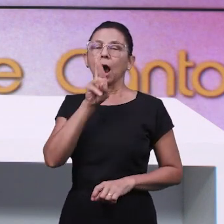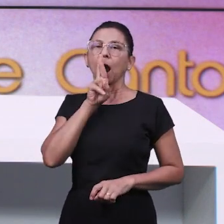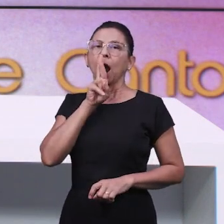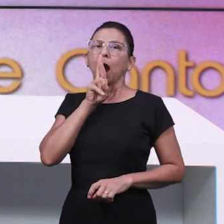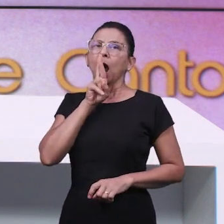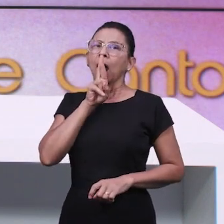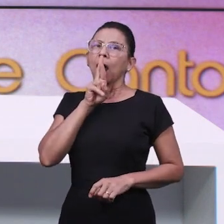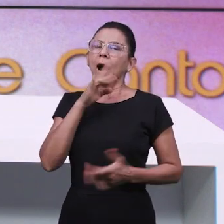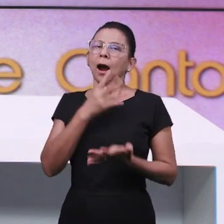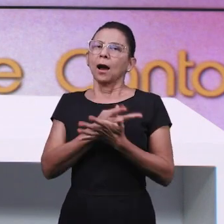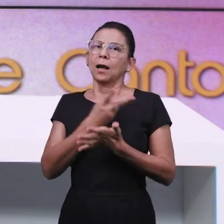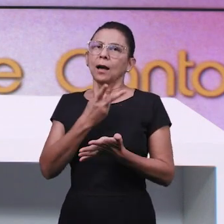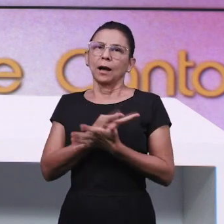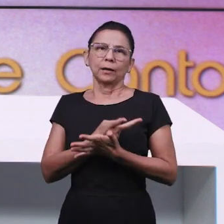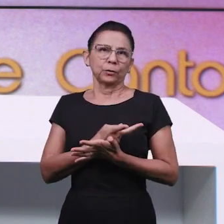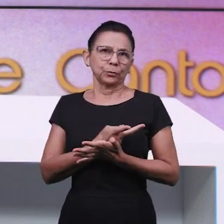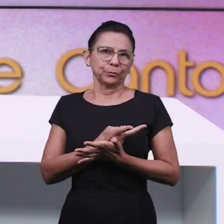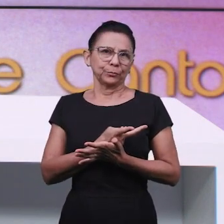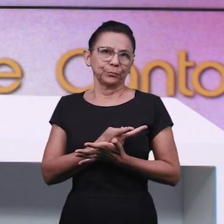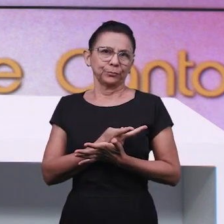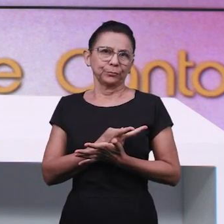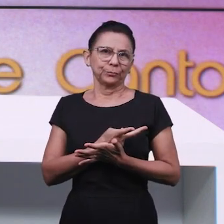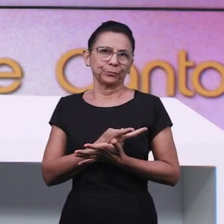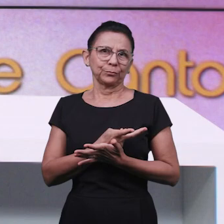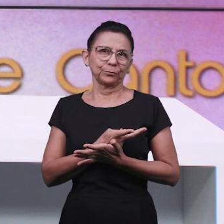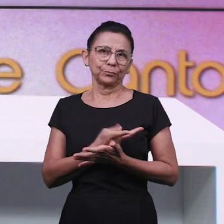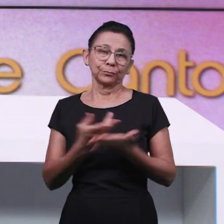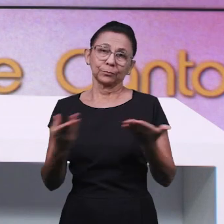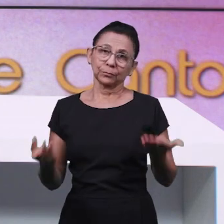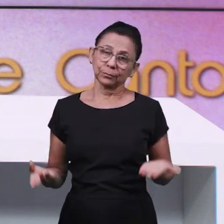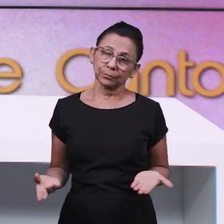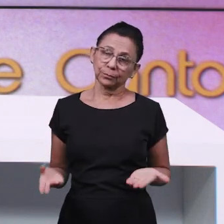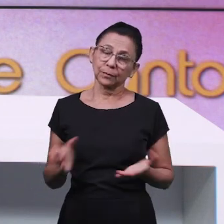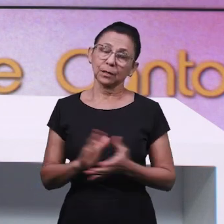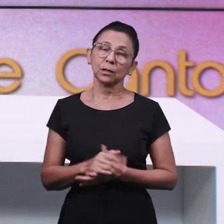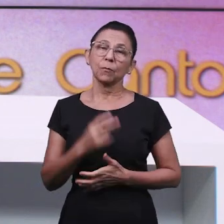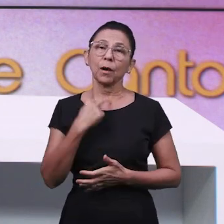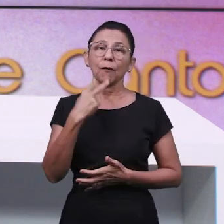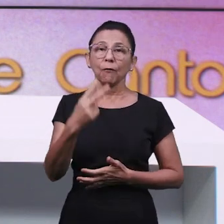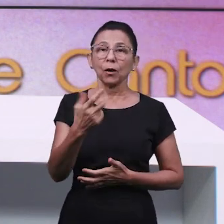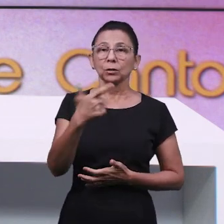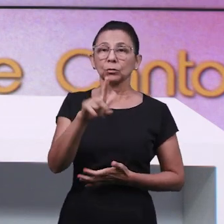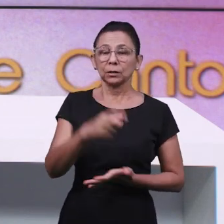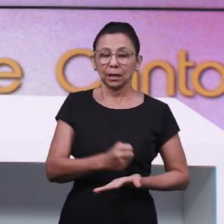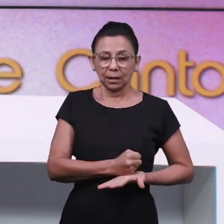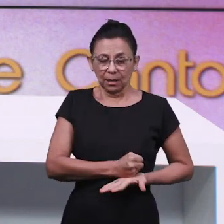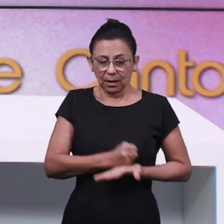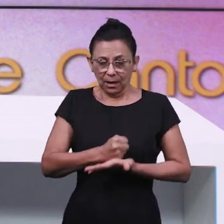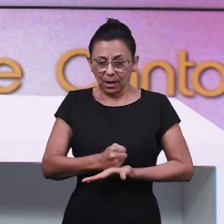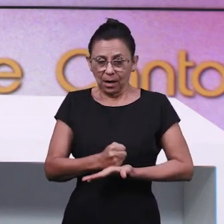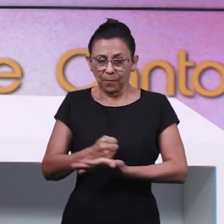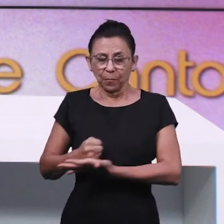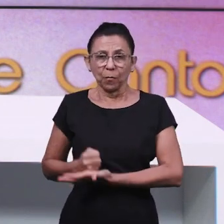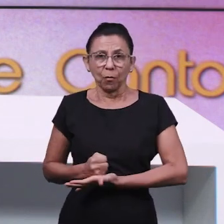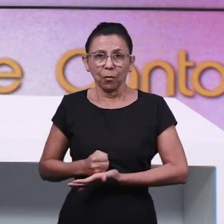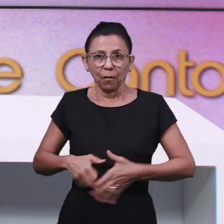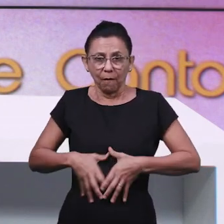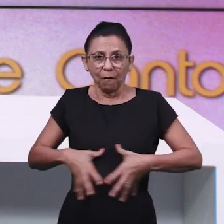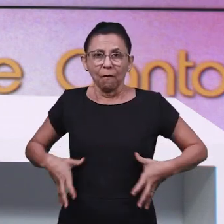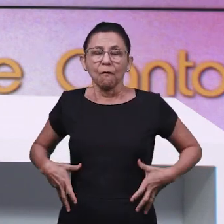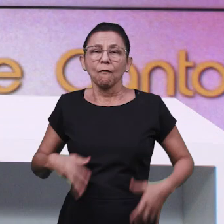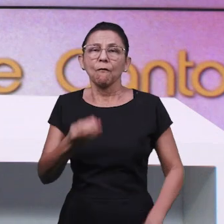não está fazendo o trabalho que deveria fazer. Ou seja, eu tenho uma voz sem apoio, sem sustento, uma